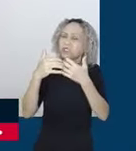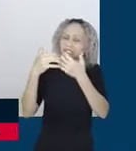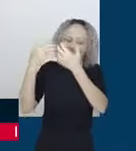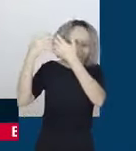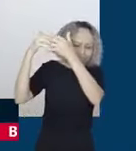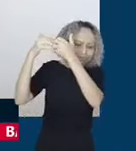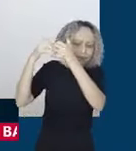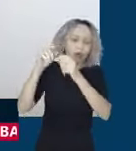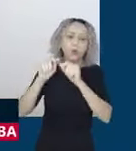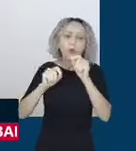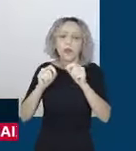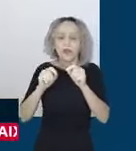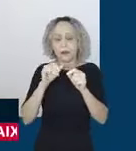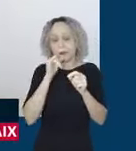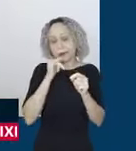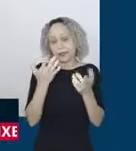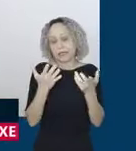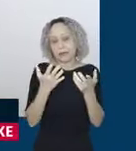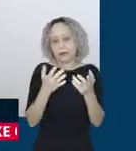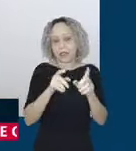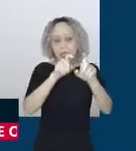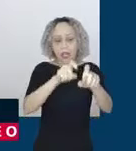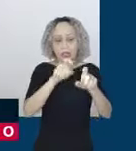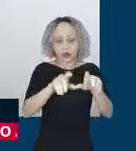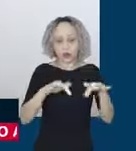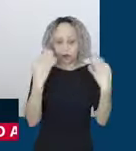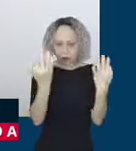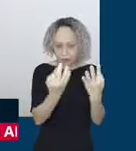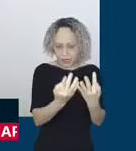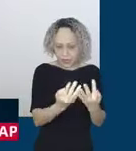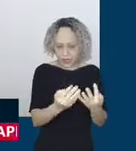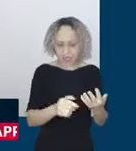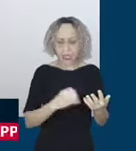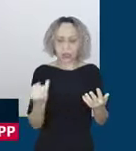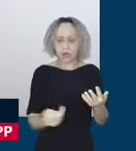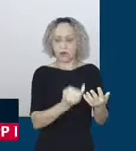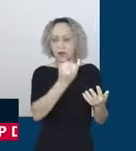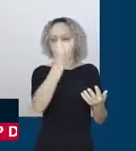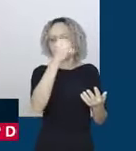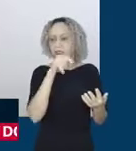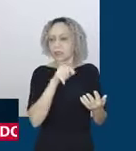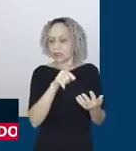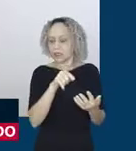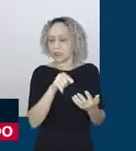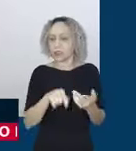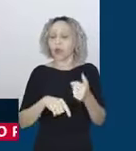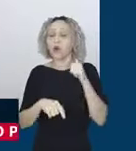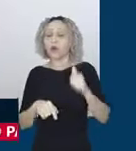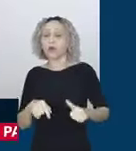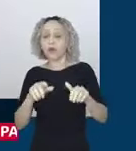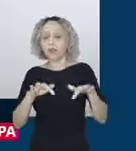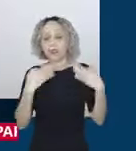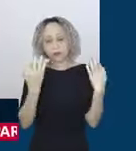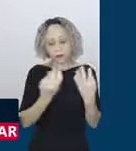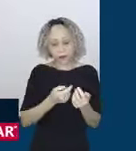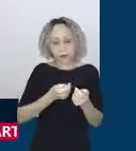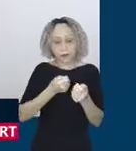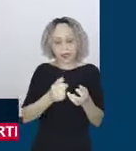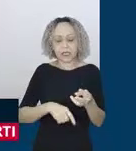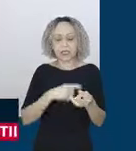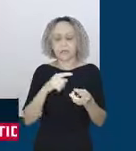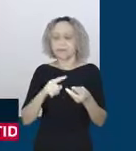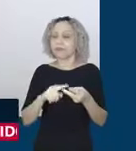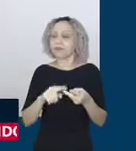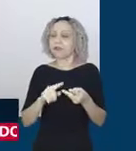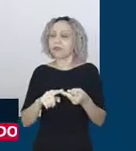própria agricultura familiar, a importância do Bolsa Família, a